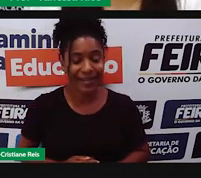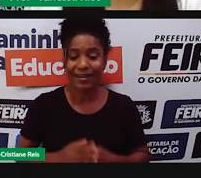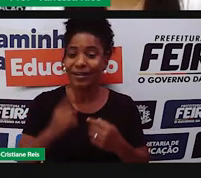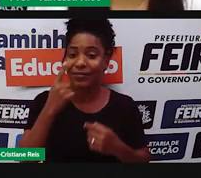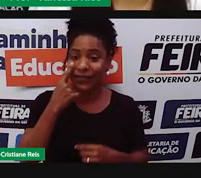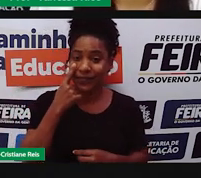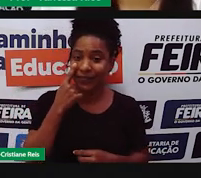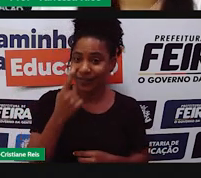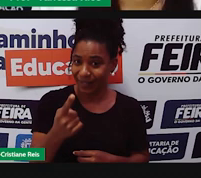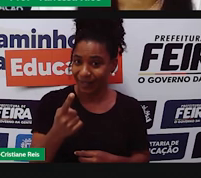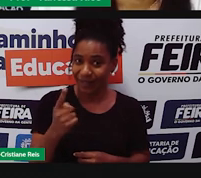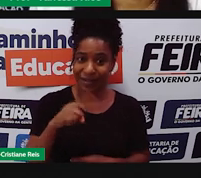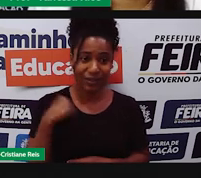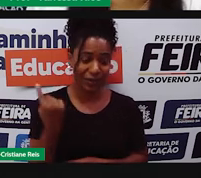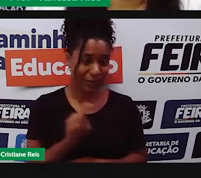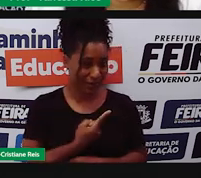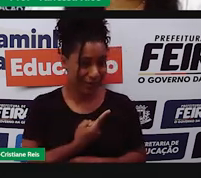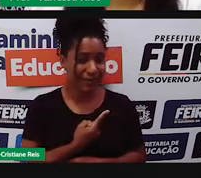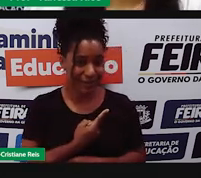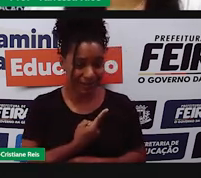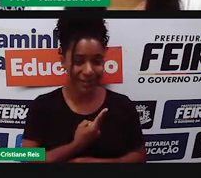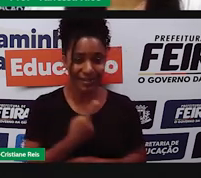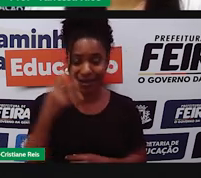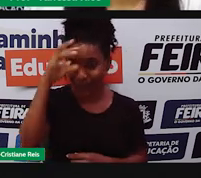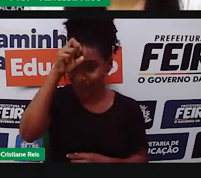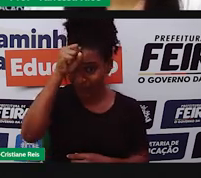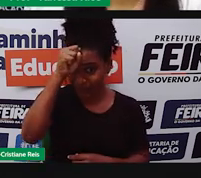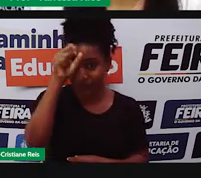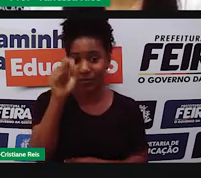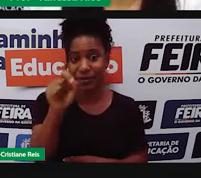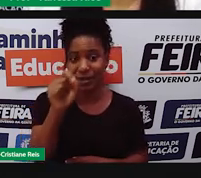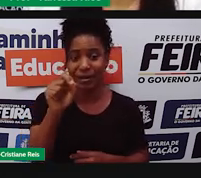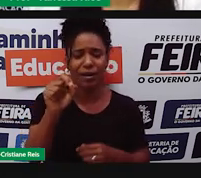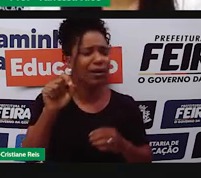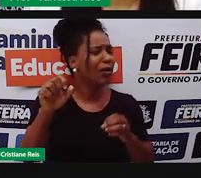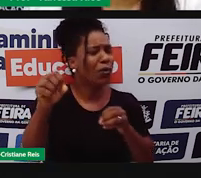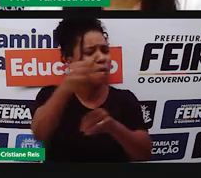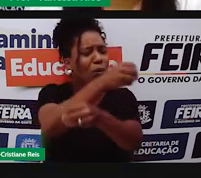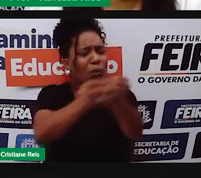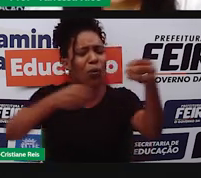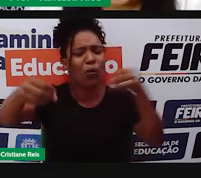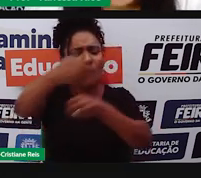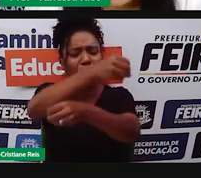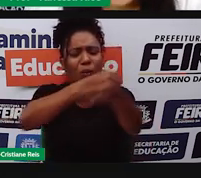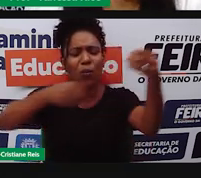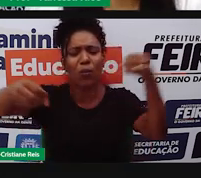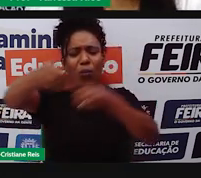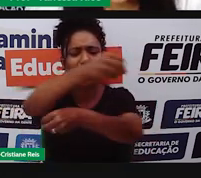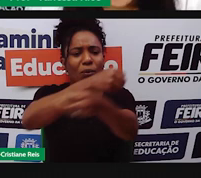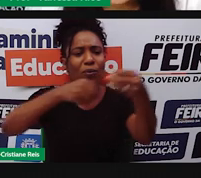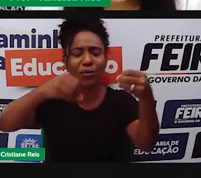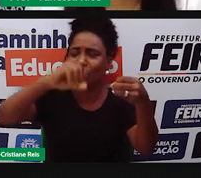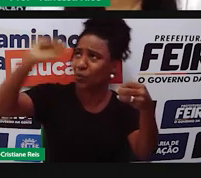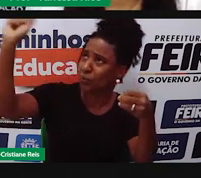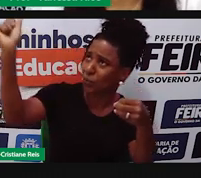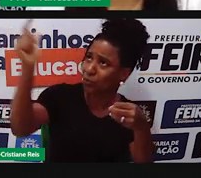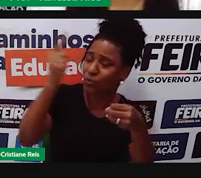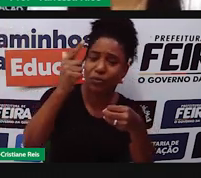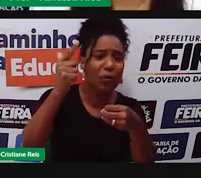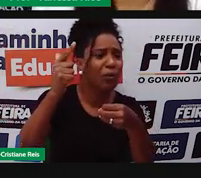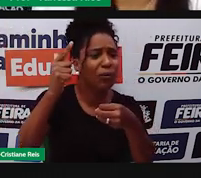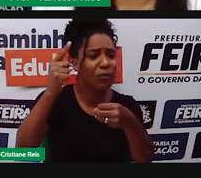vivemos aí no sistema solar. E o nome sistema solar se dá justamente aí por conta